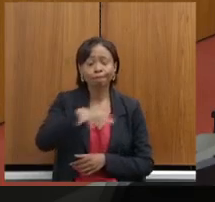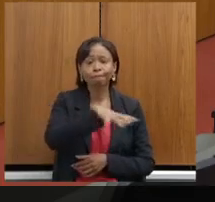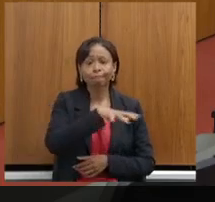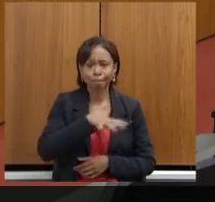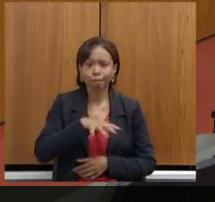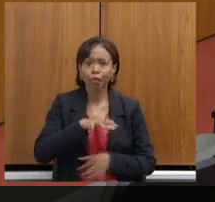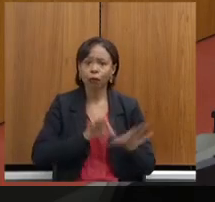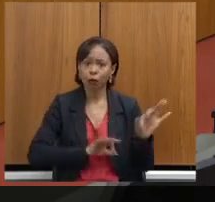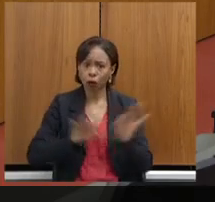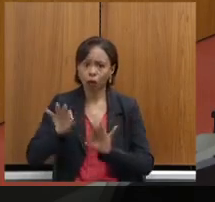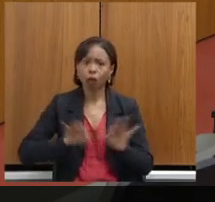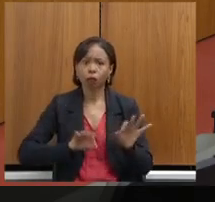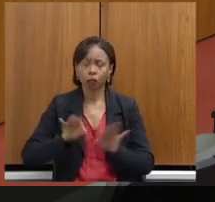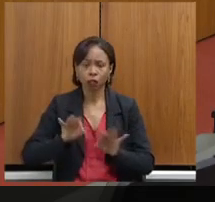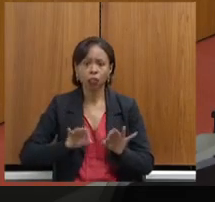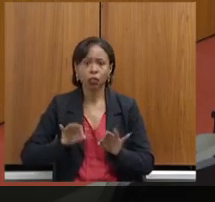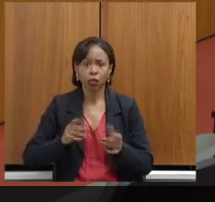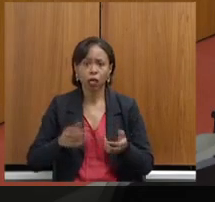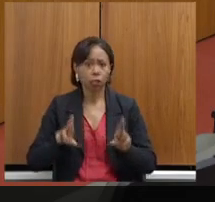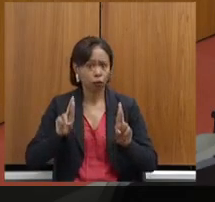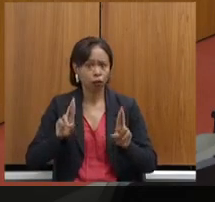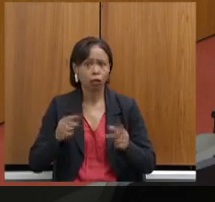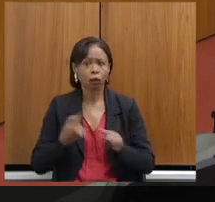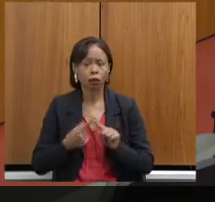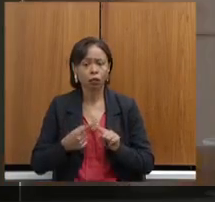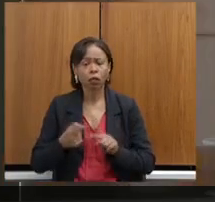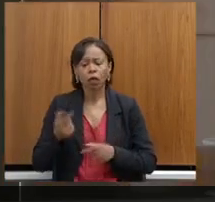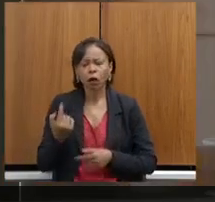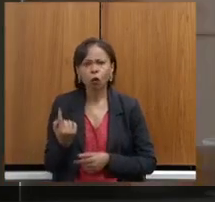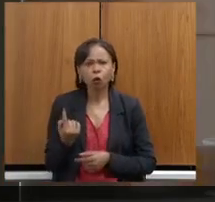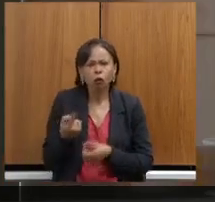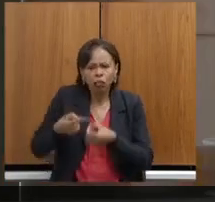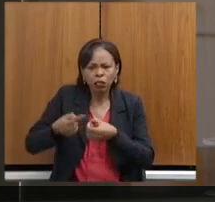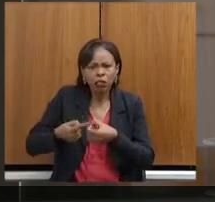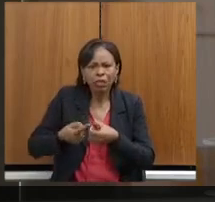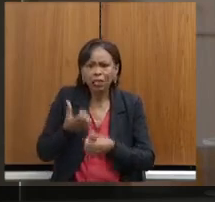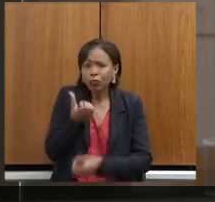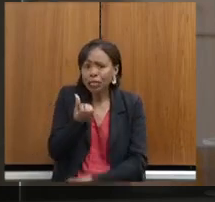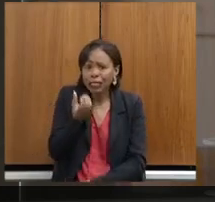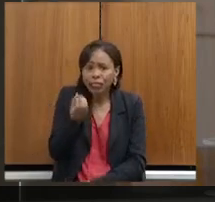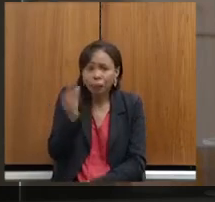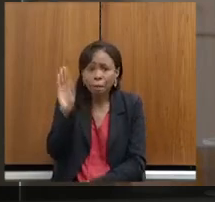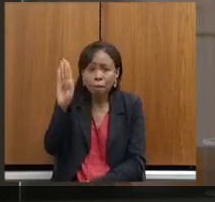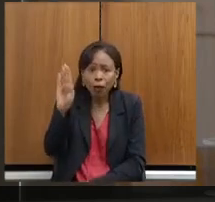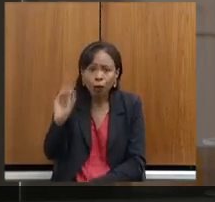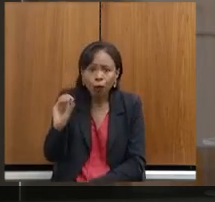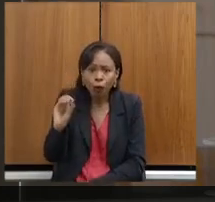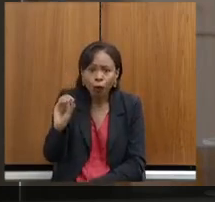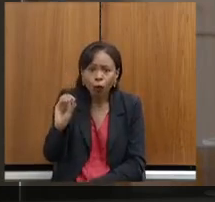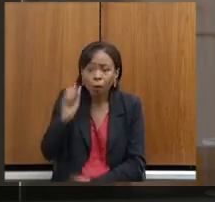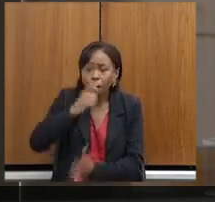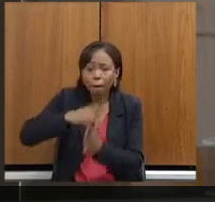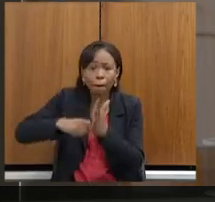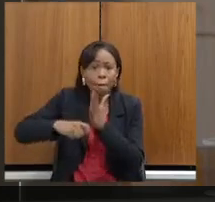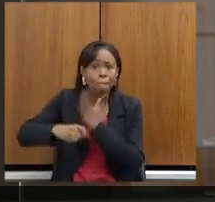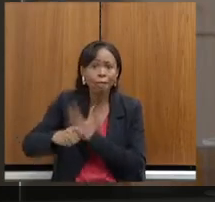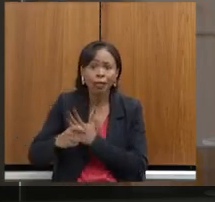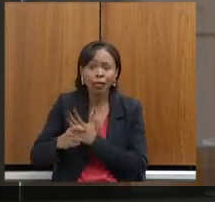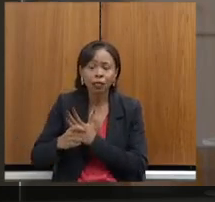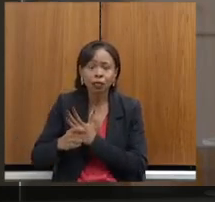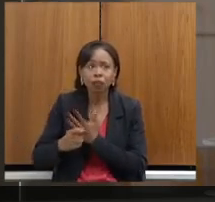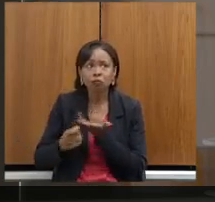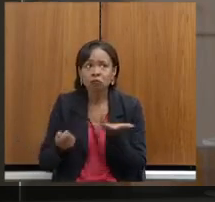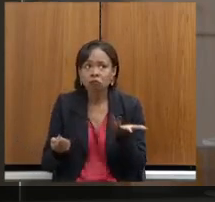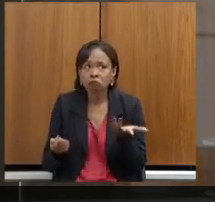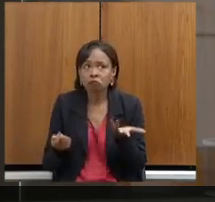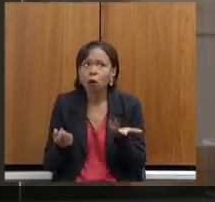estarão organizando isso que a meu ver uma cidade com 60 ocorrências por mês pode até ficar sem um delegado